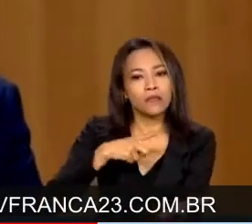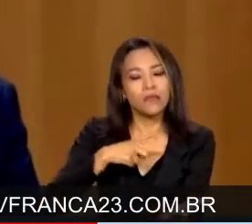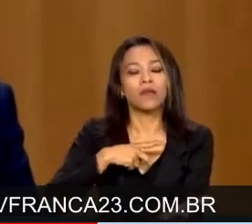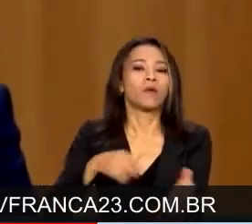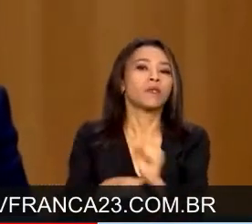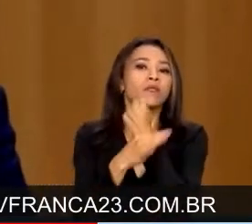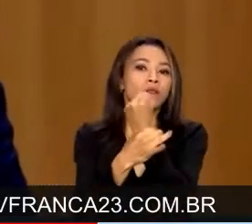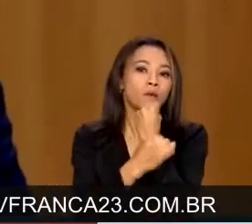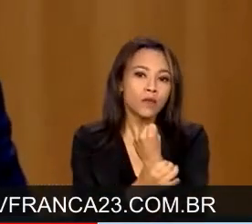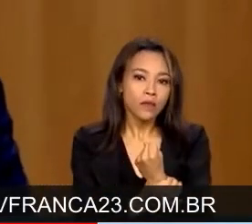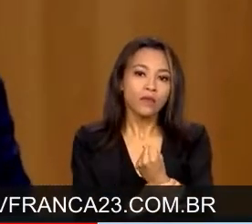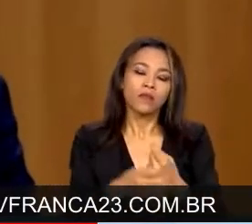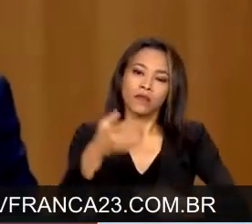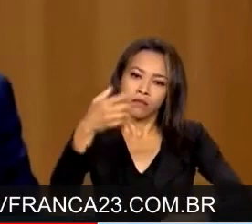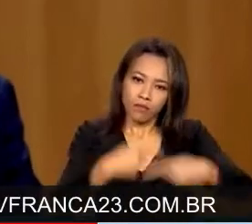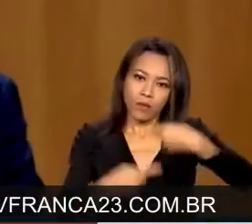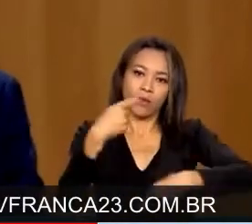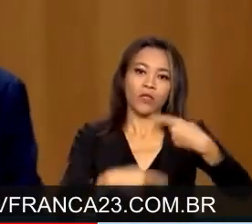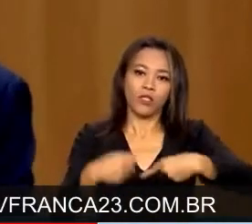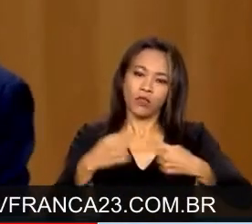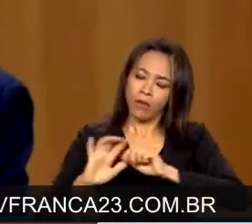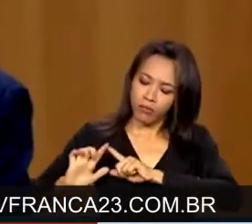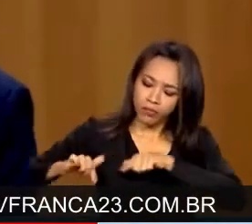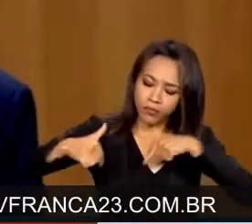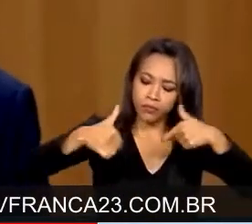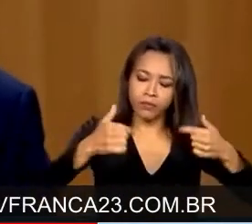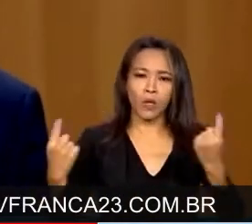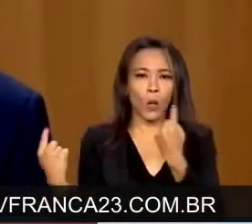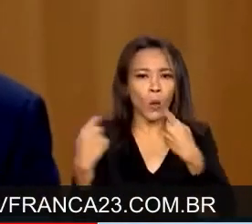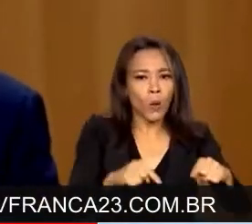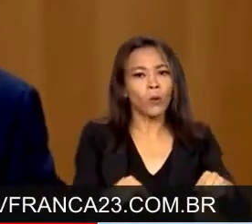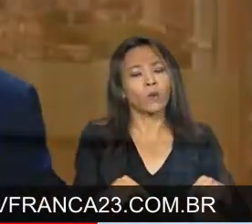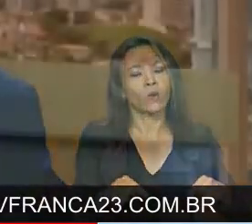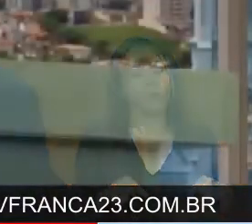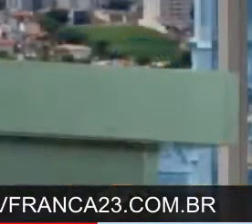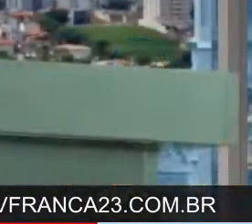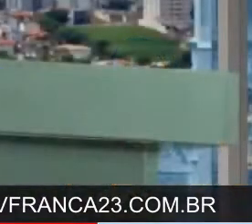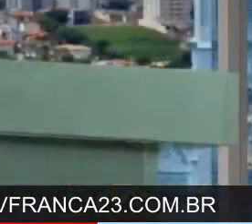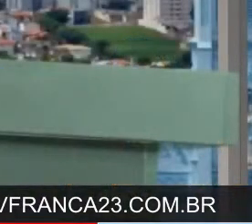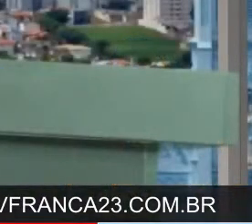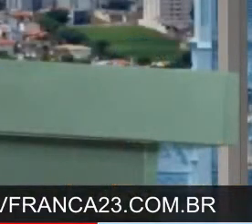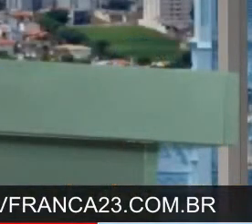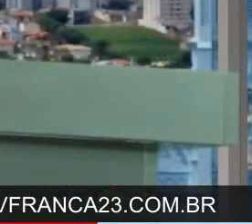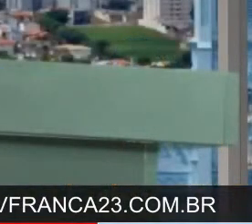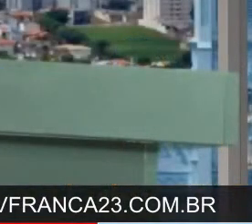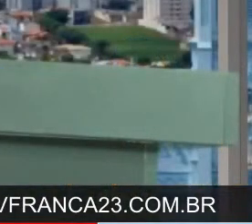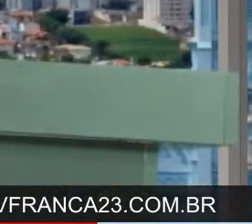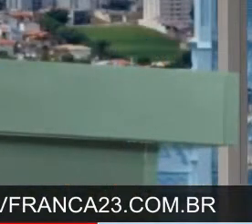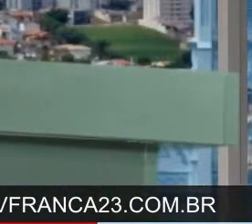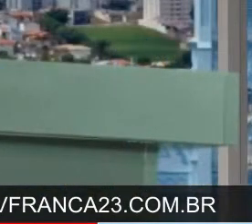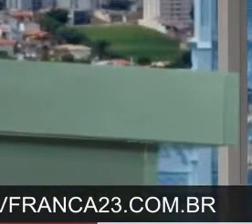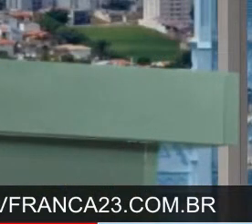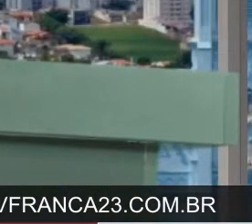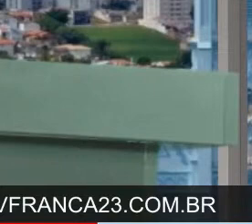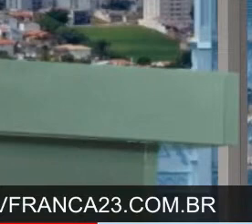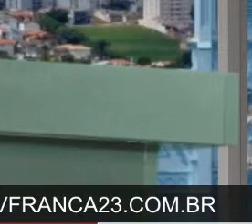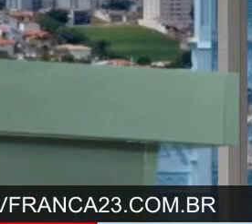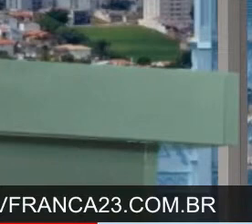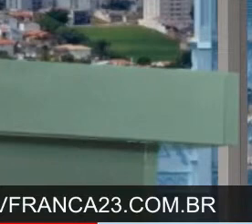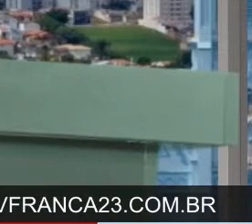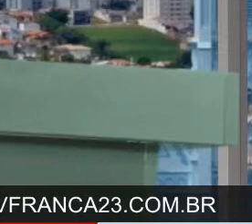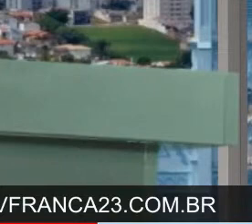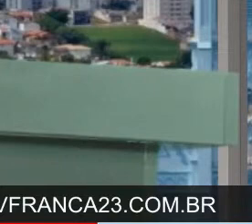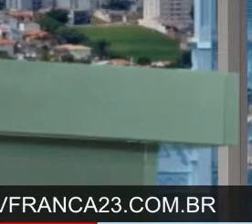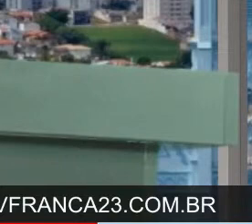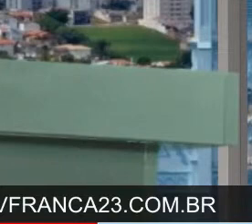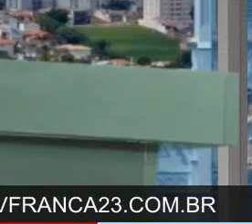uma centralidade nesse eixo de enfrentamento à violência contra a mulher. Pois aí, a área de segurança é algo